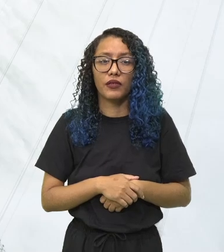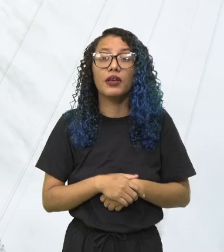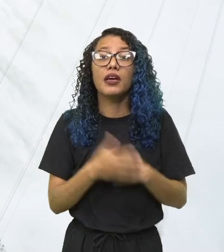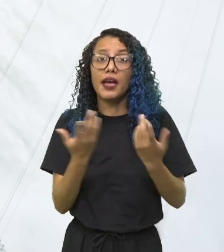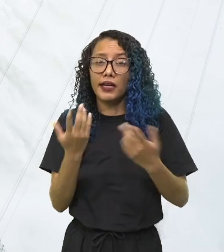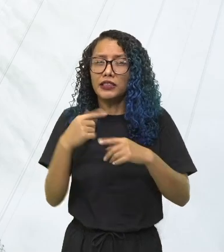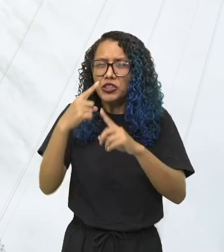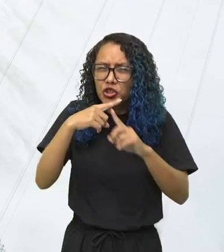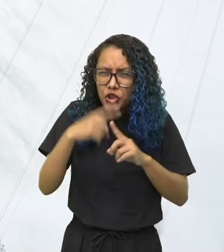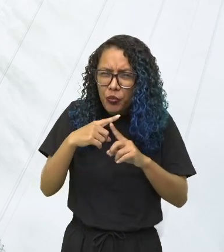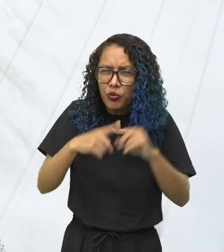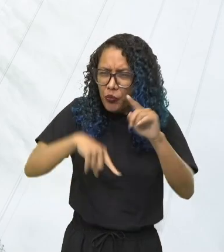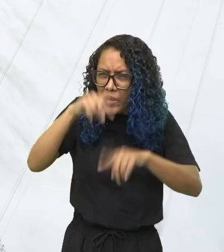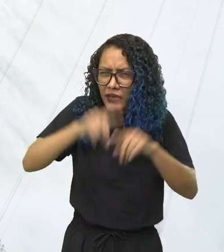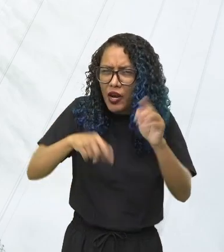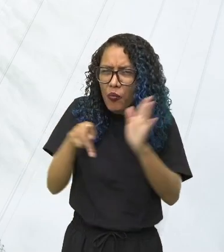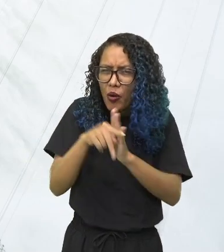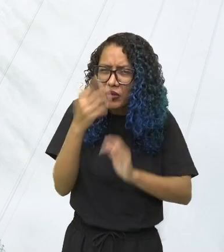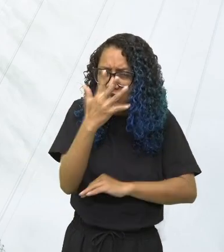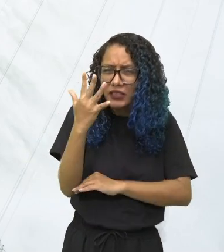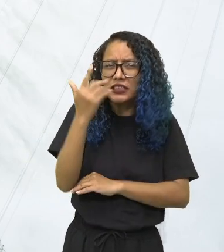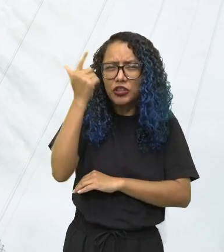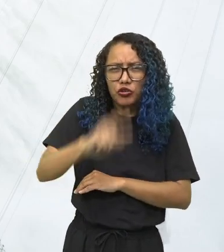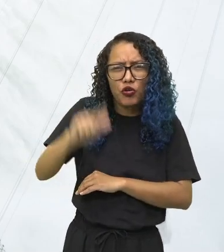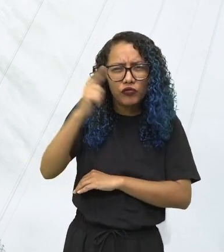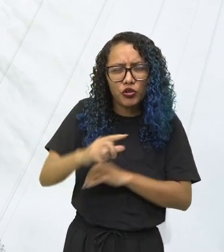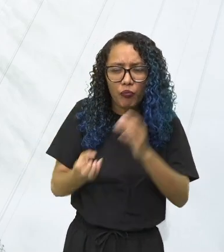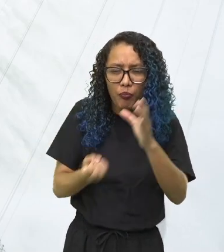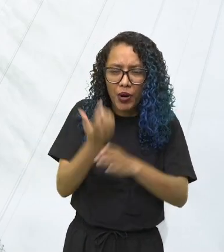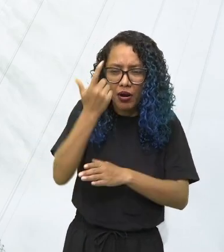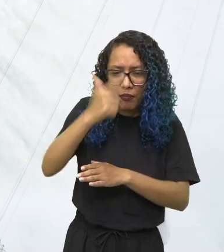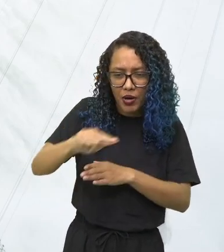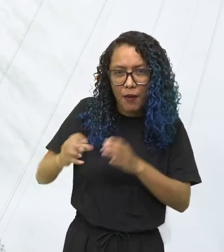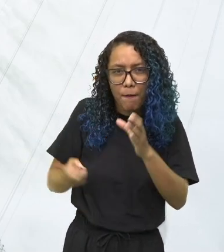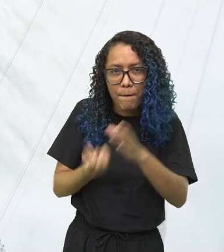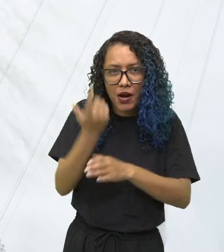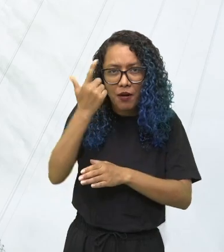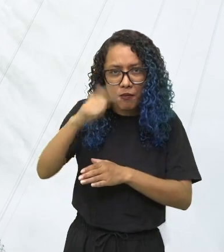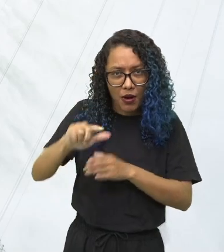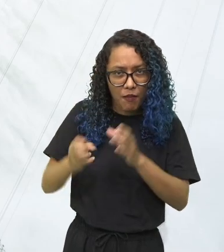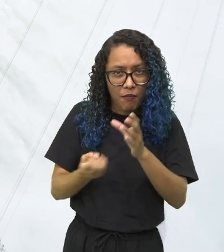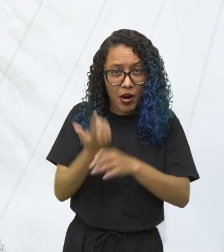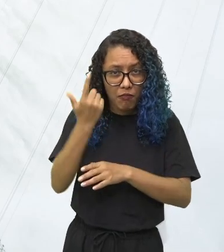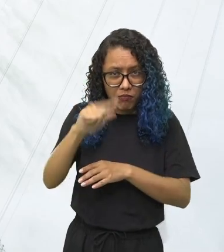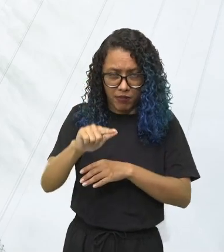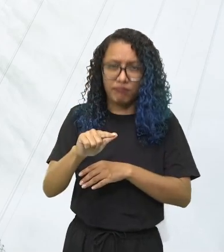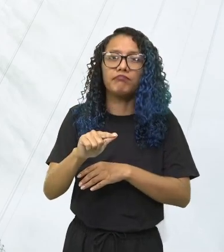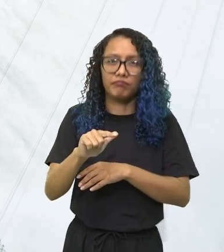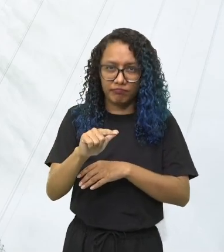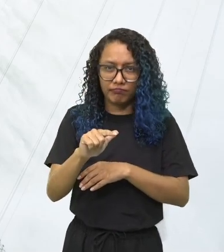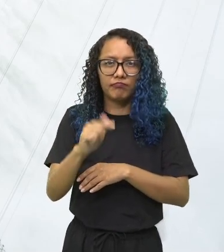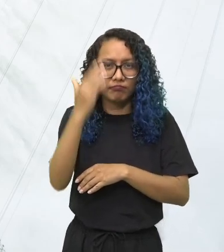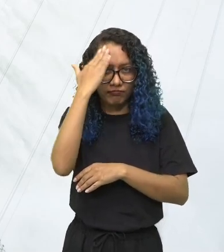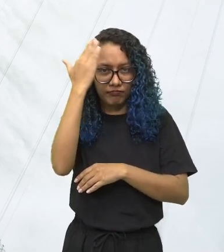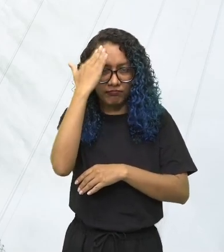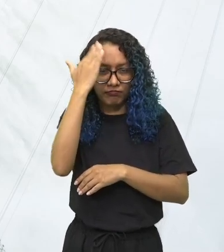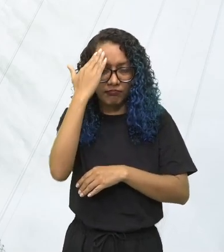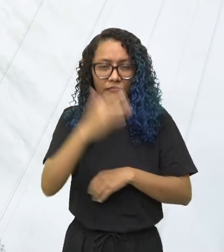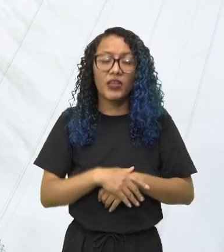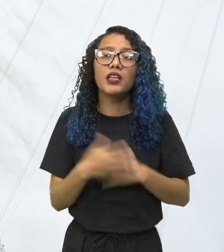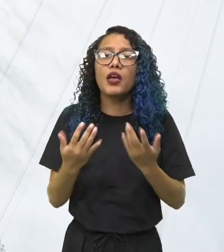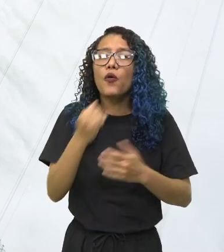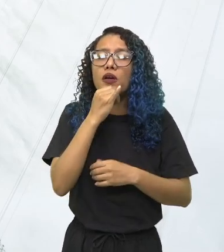renovando constantemente ao serem usados. Então, nós temos como exemplo de fontes renováveis, né,